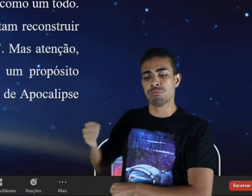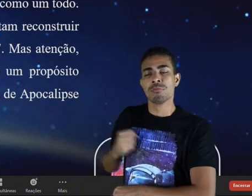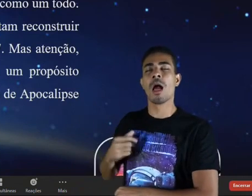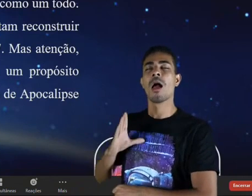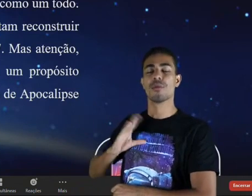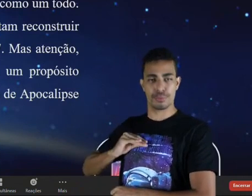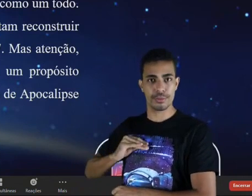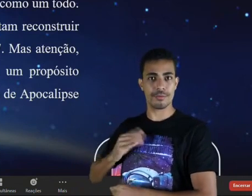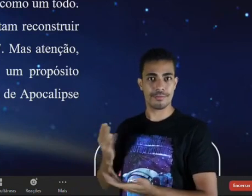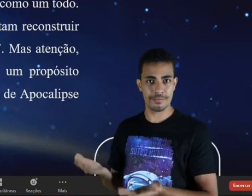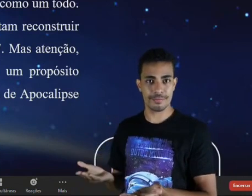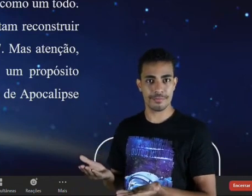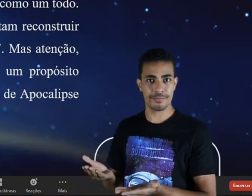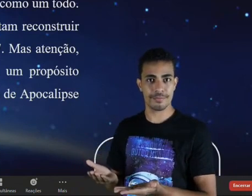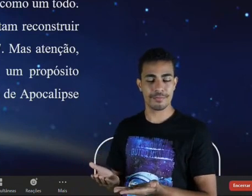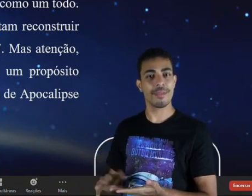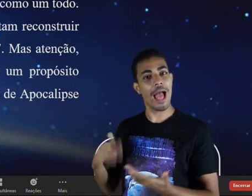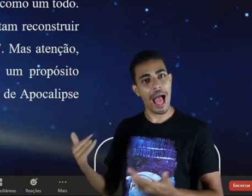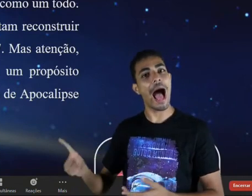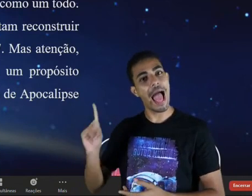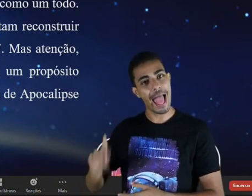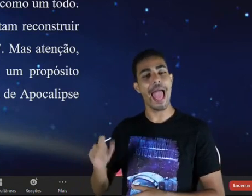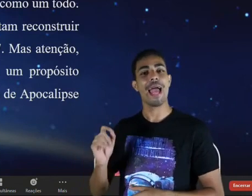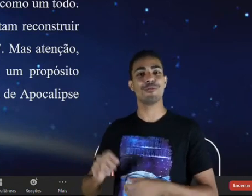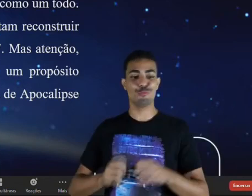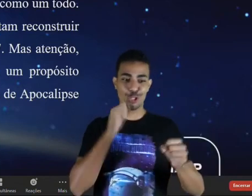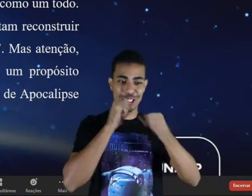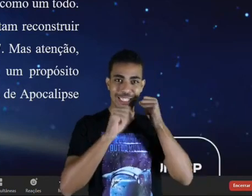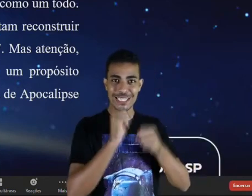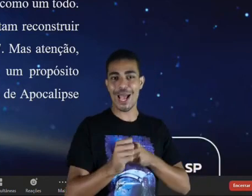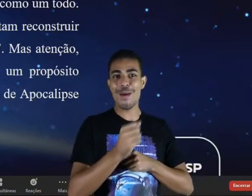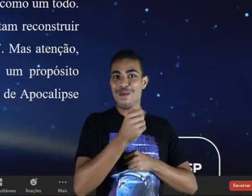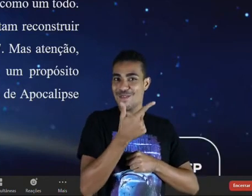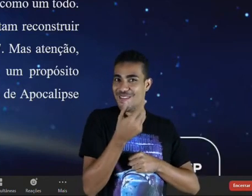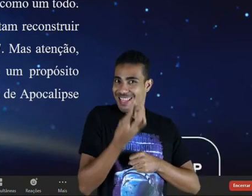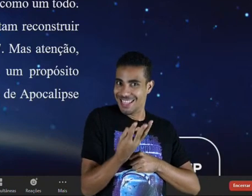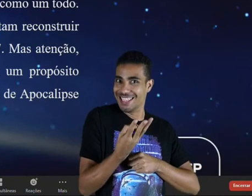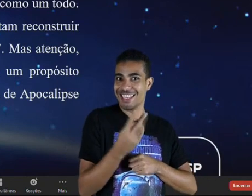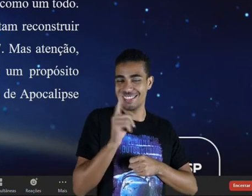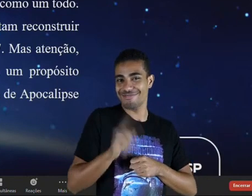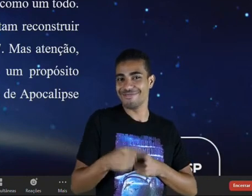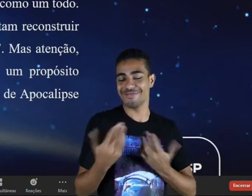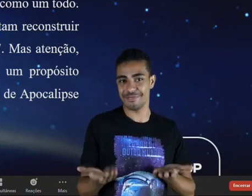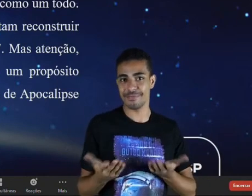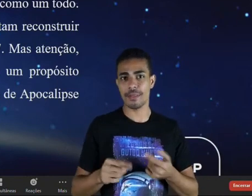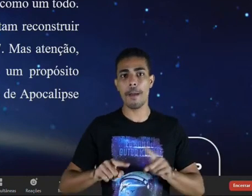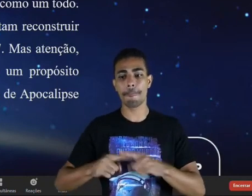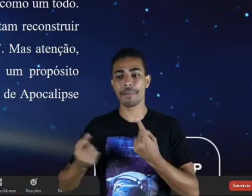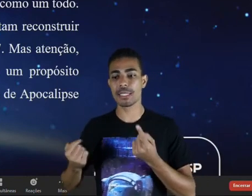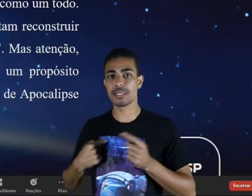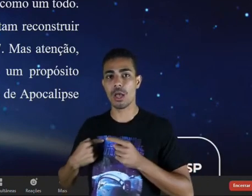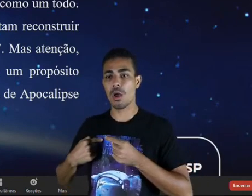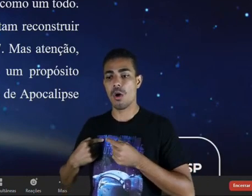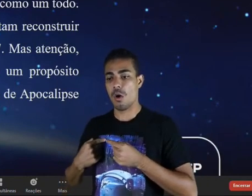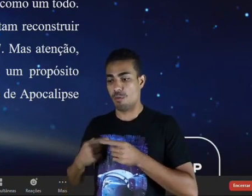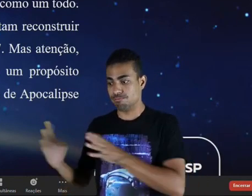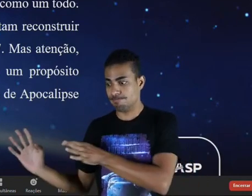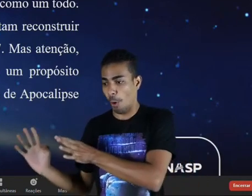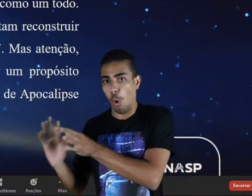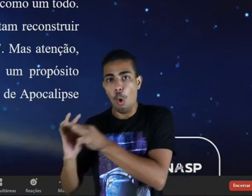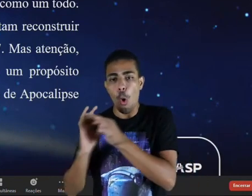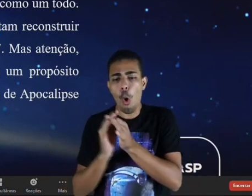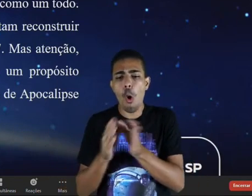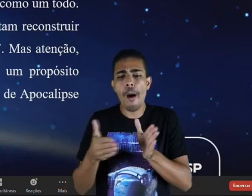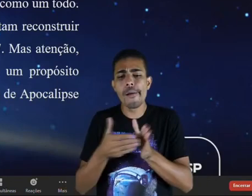daquela passagem? O Salmo 23. Agora, o contexto amplo é qual é o sentido